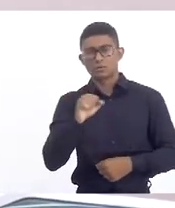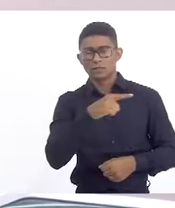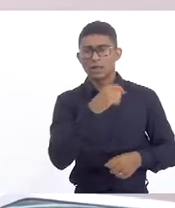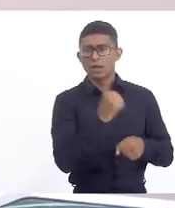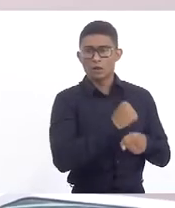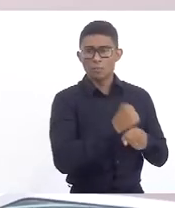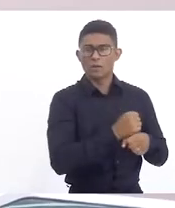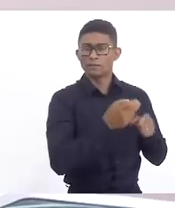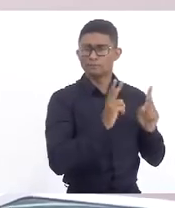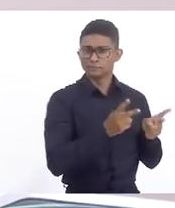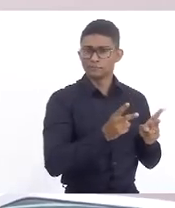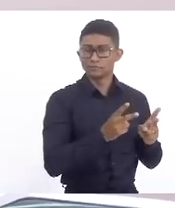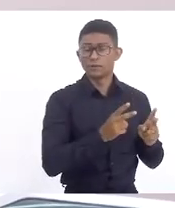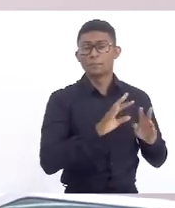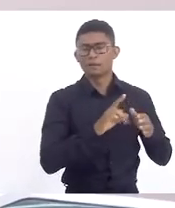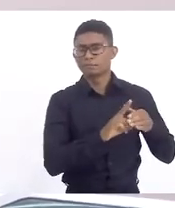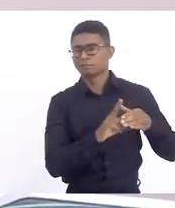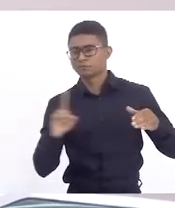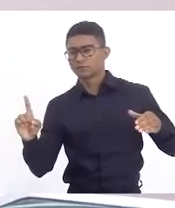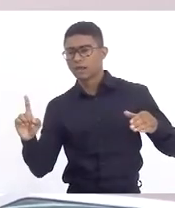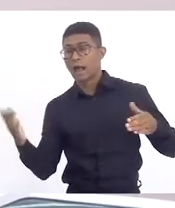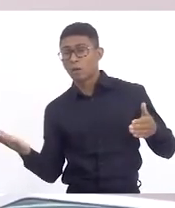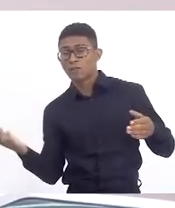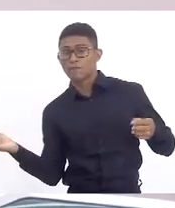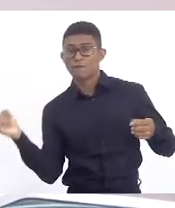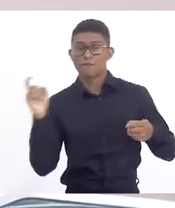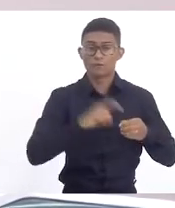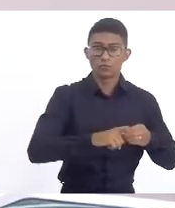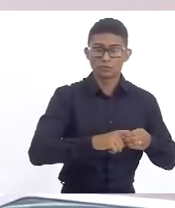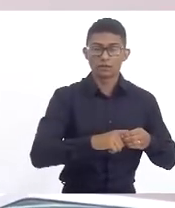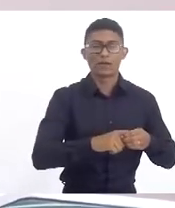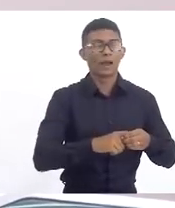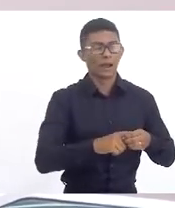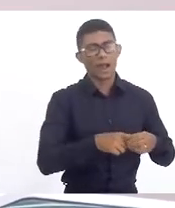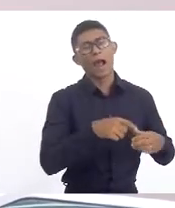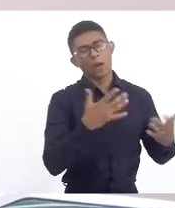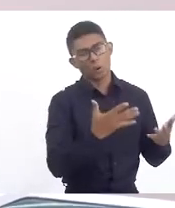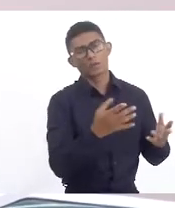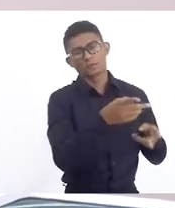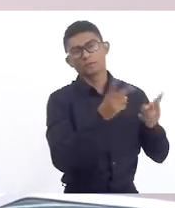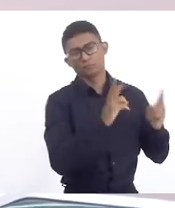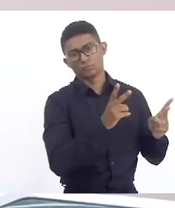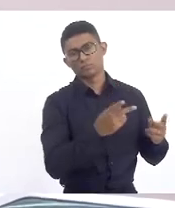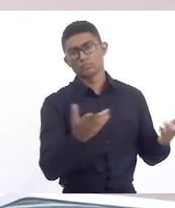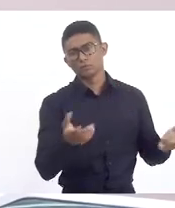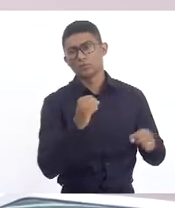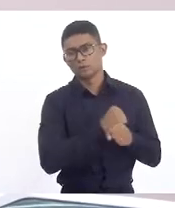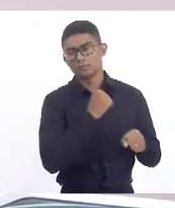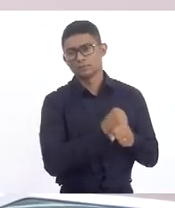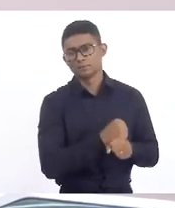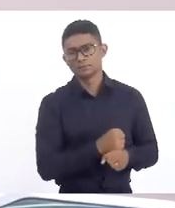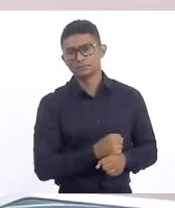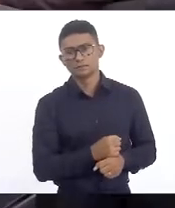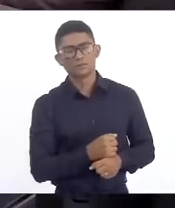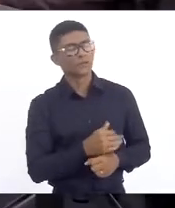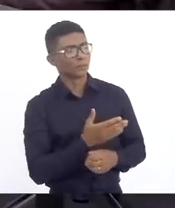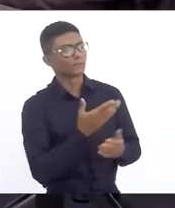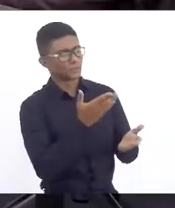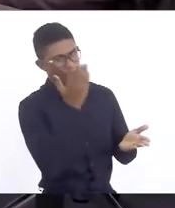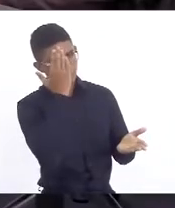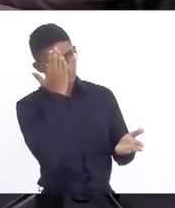agora, todas as obras estão em andamento. Todas as obras que cabe a CEDAE hoje a fazer estão em andamento. Todas. Humberto, eu sei da sua responsabilidade enquanto